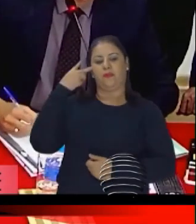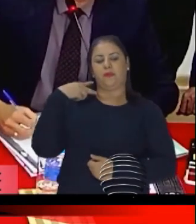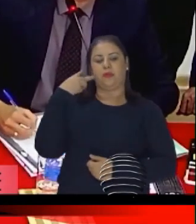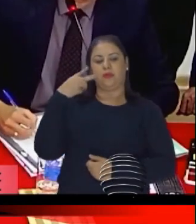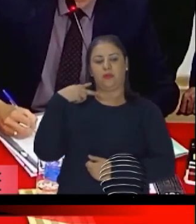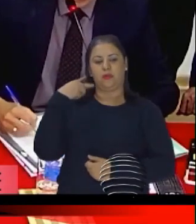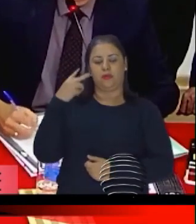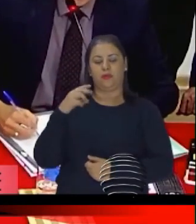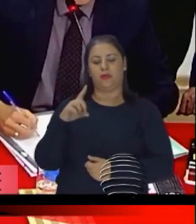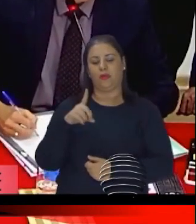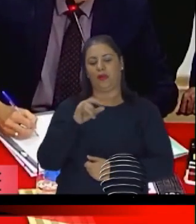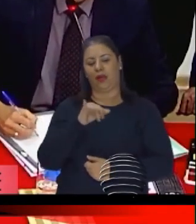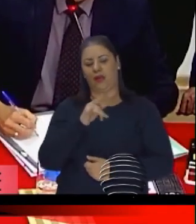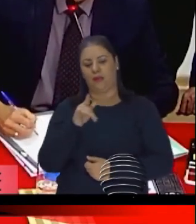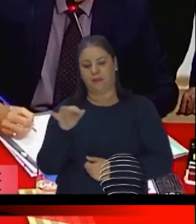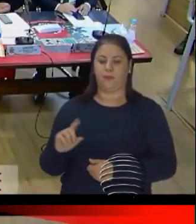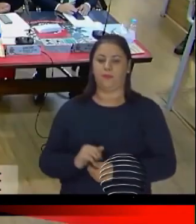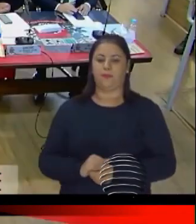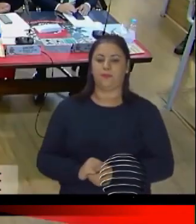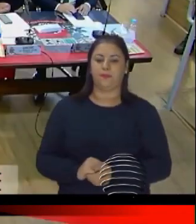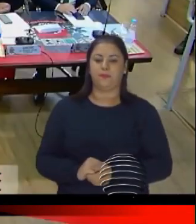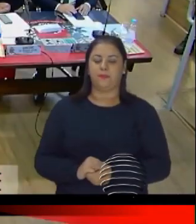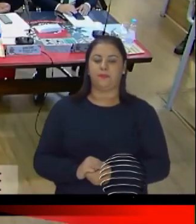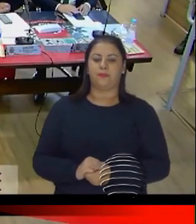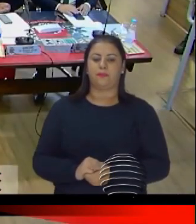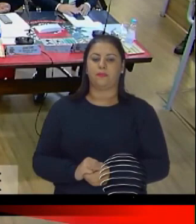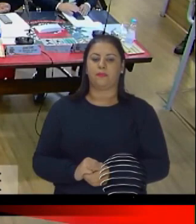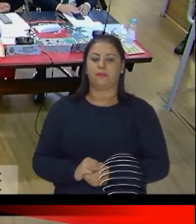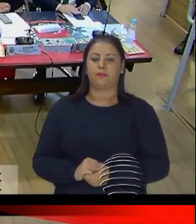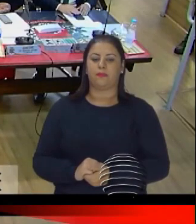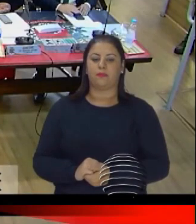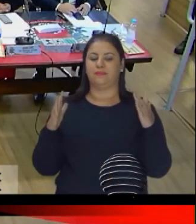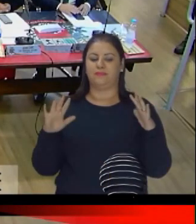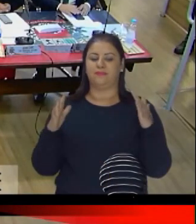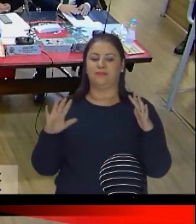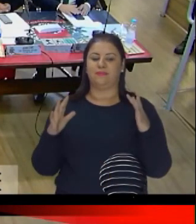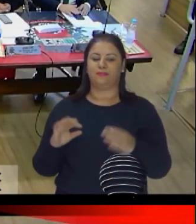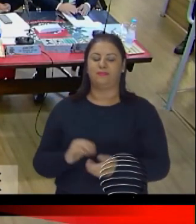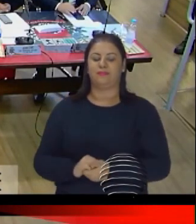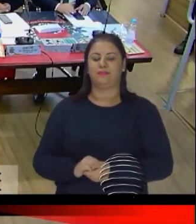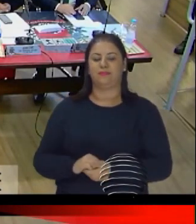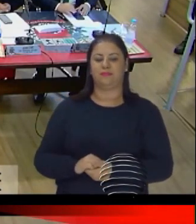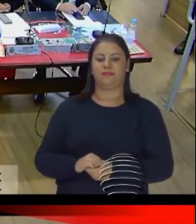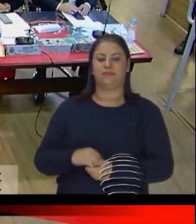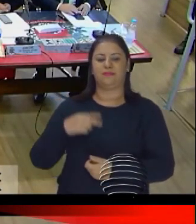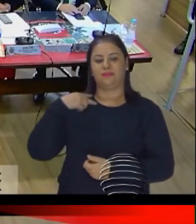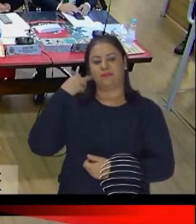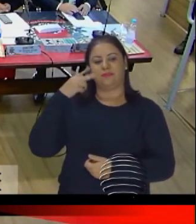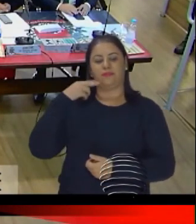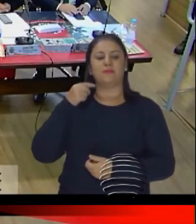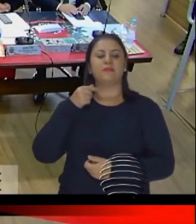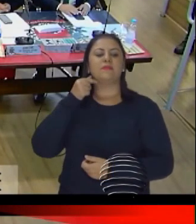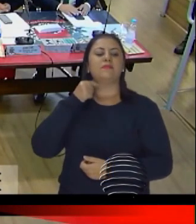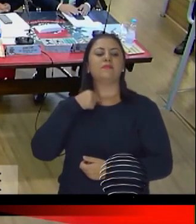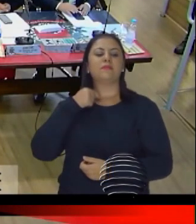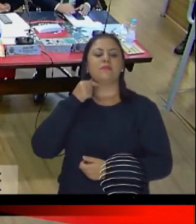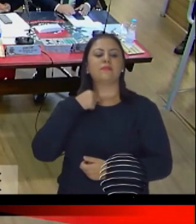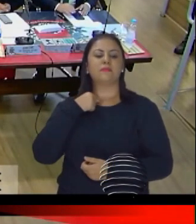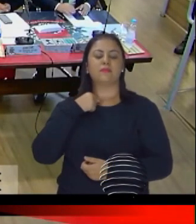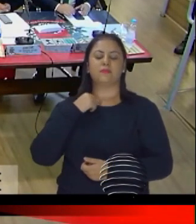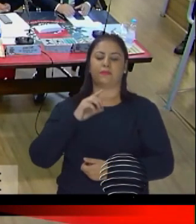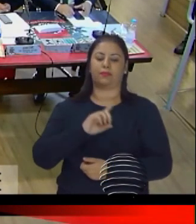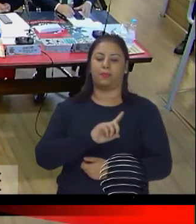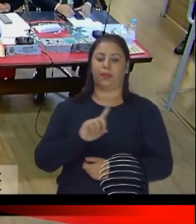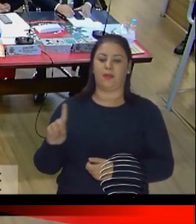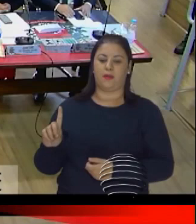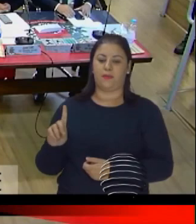Vereador Demerson da Saúde. Não. Vereador Douglas Capo. Não.